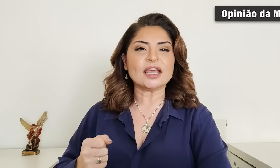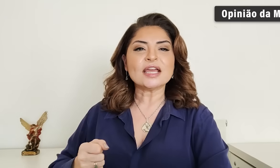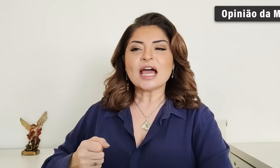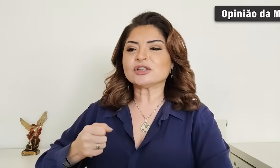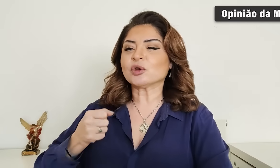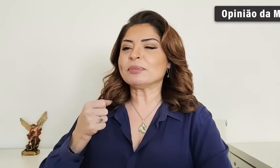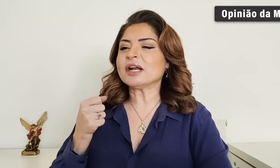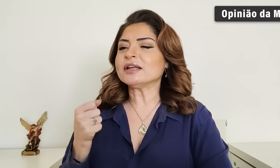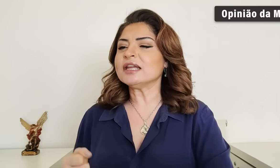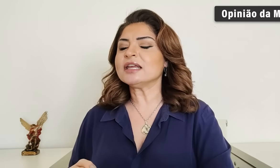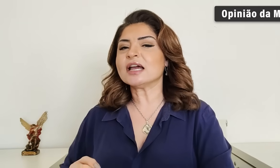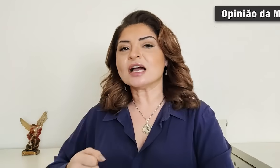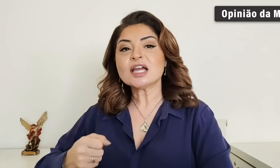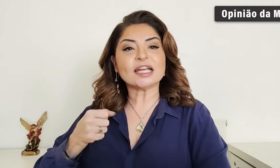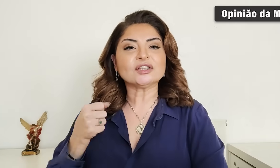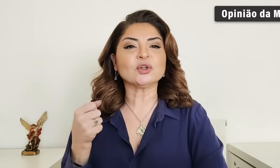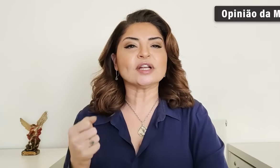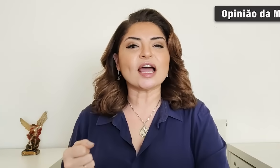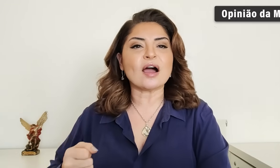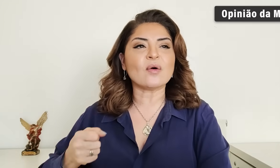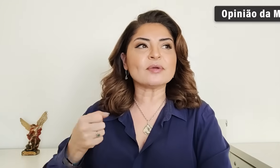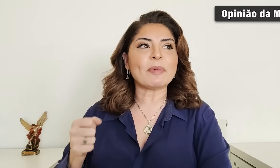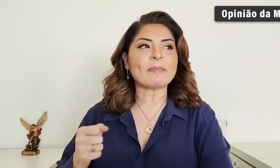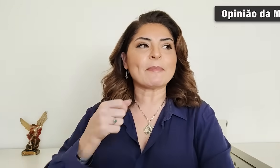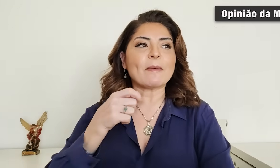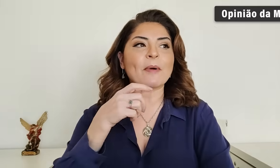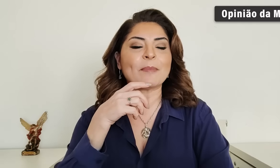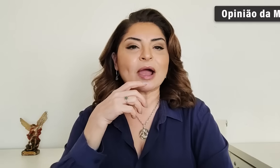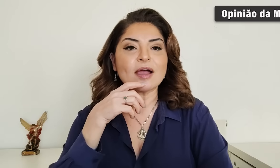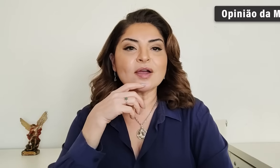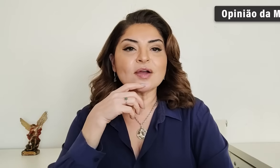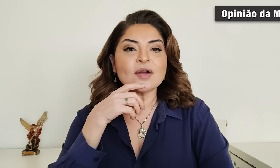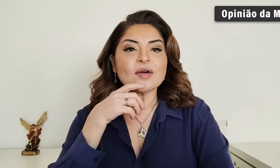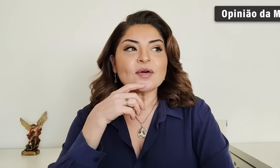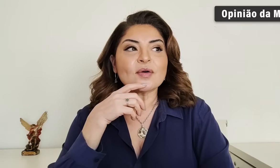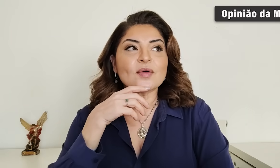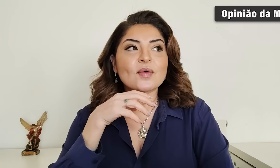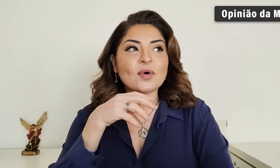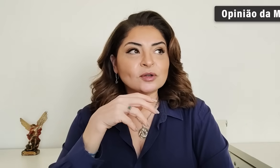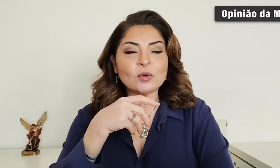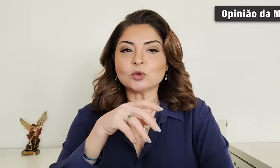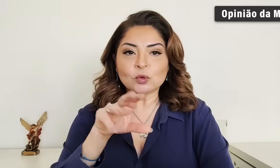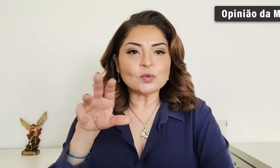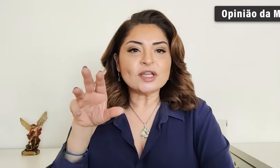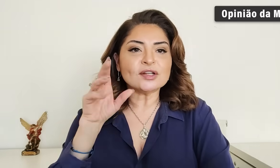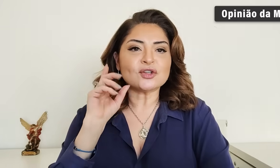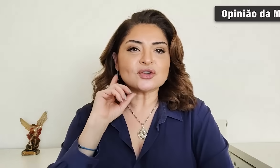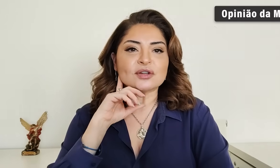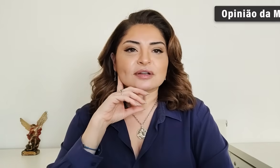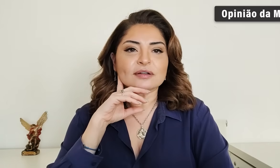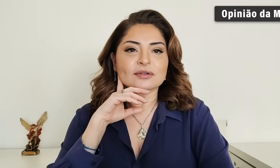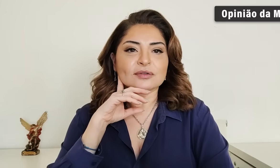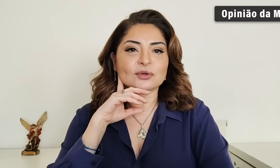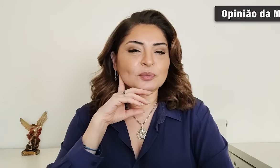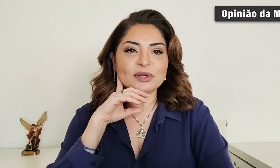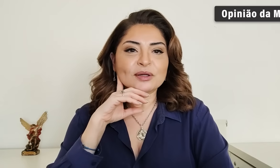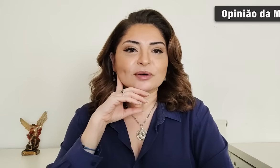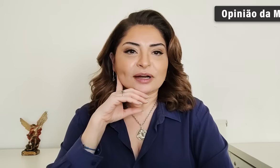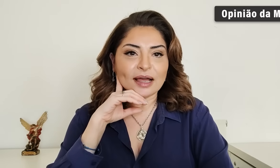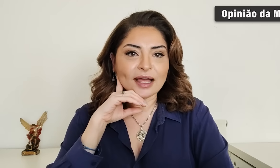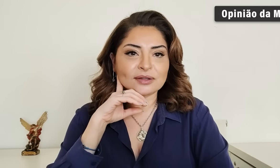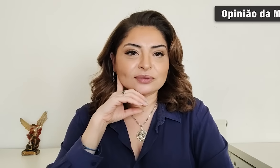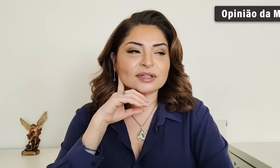que a soberania nacional e papapá, papá? Quando é um tweet de